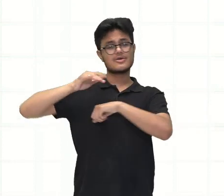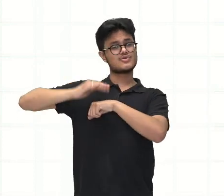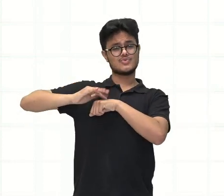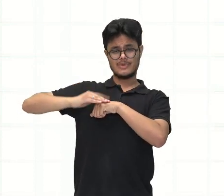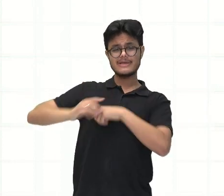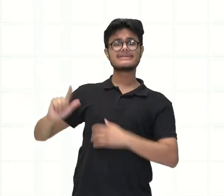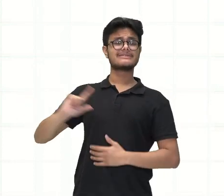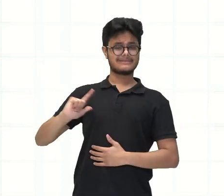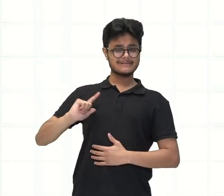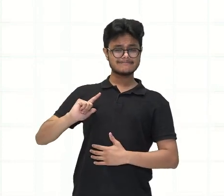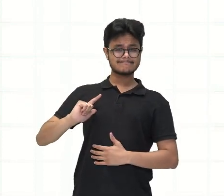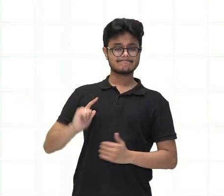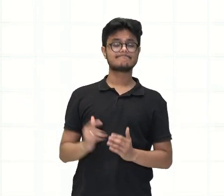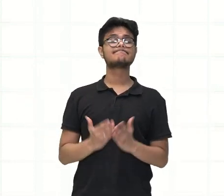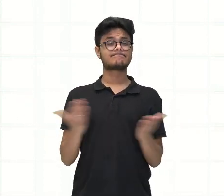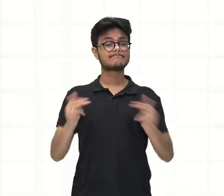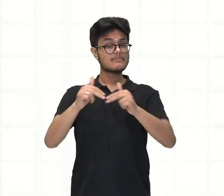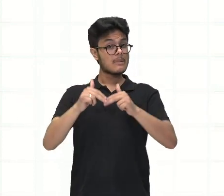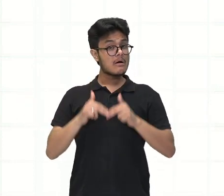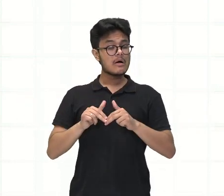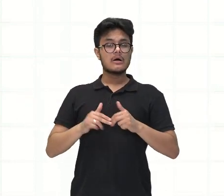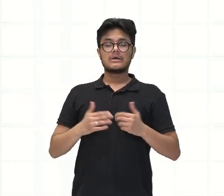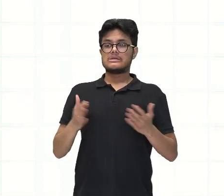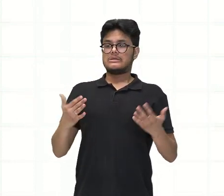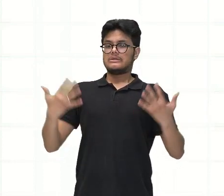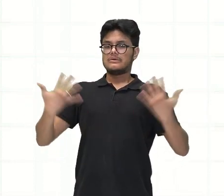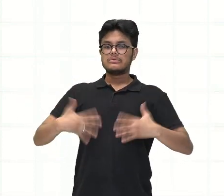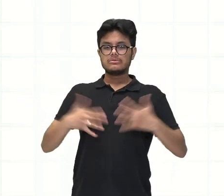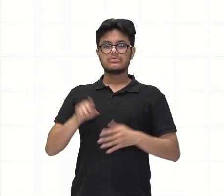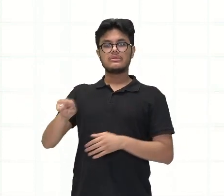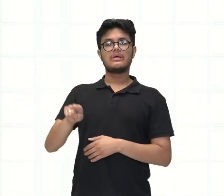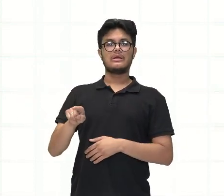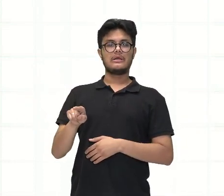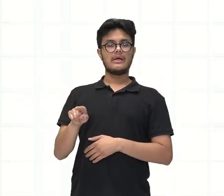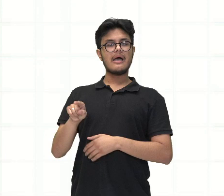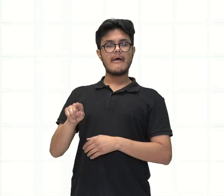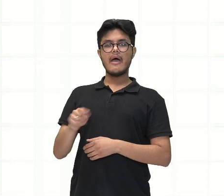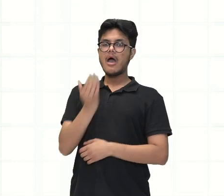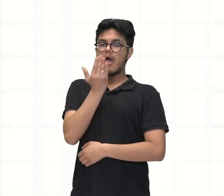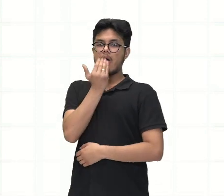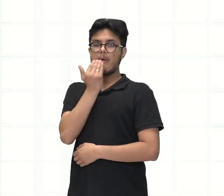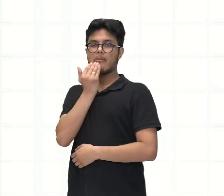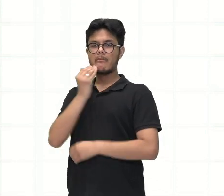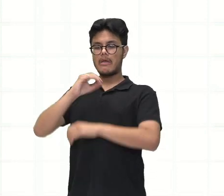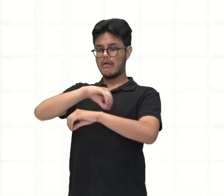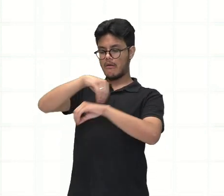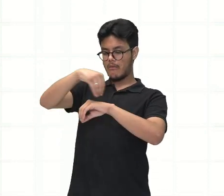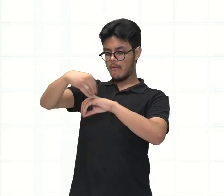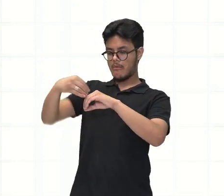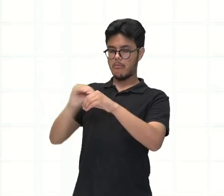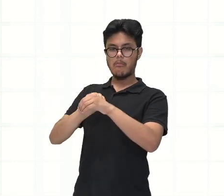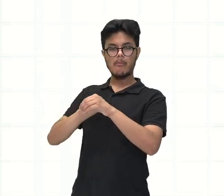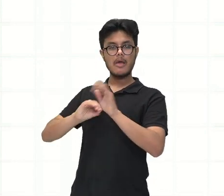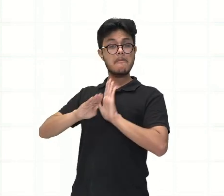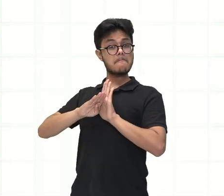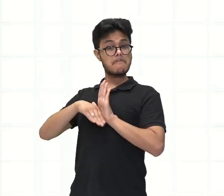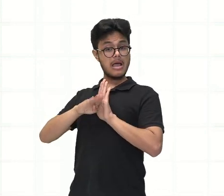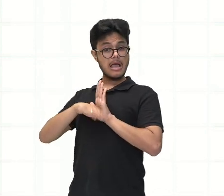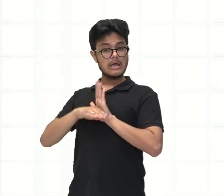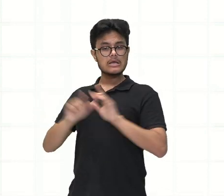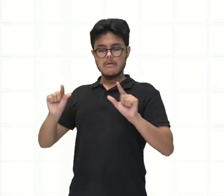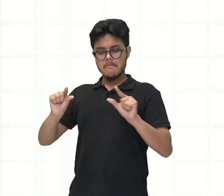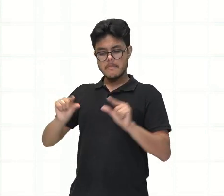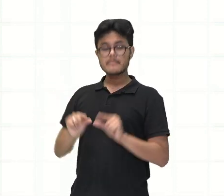nós podemos ter, tá? E aí estava contaminada com o protozoário, né, a ameba. E ele é